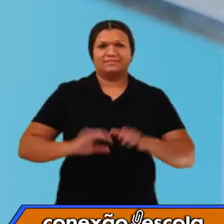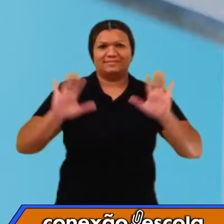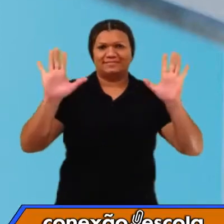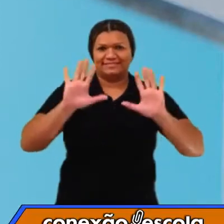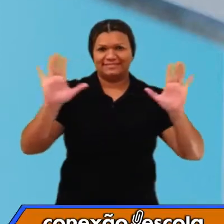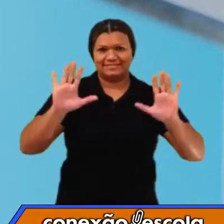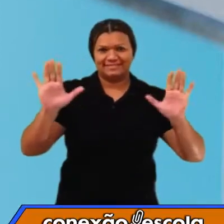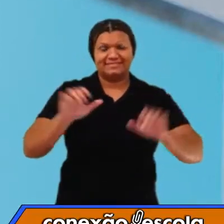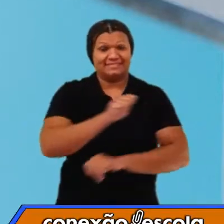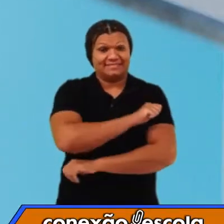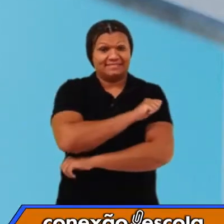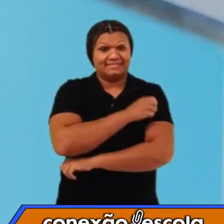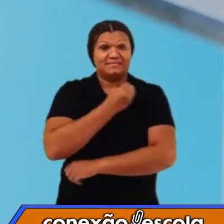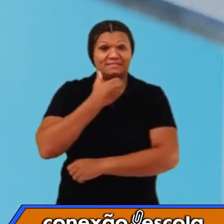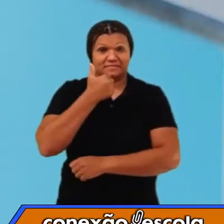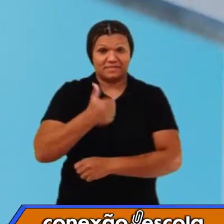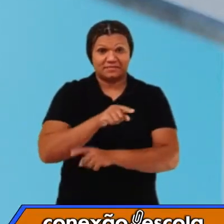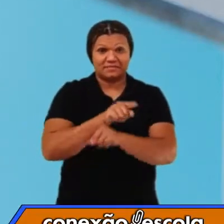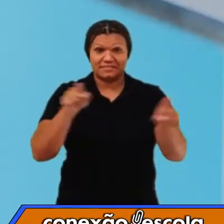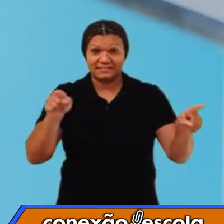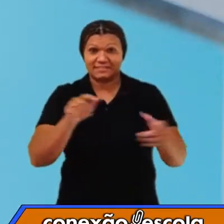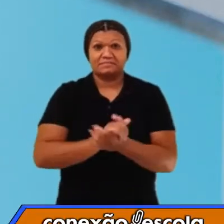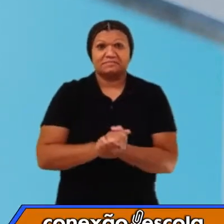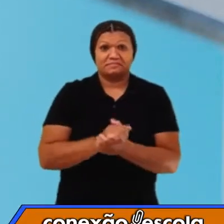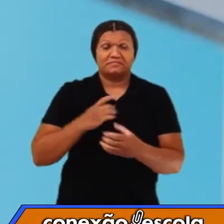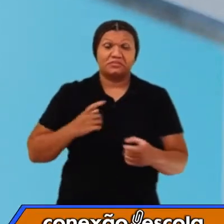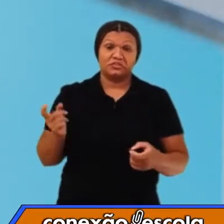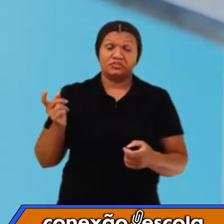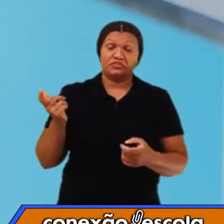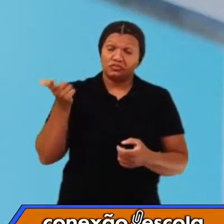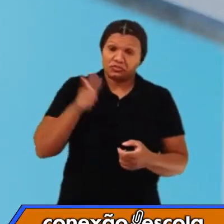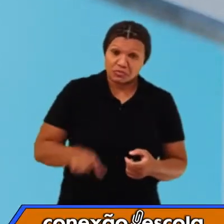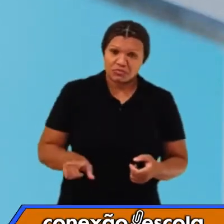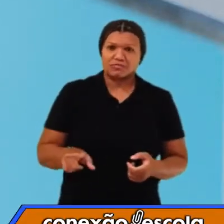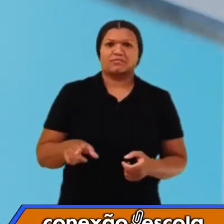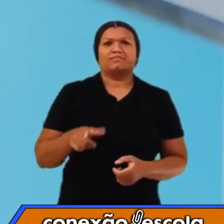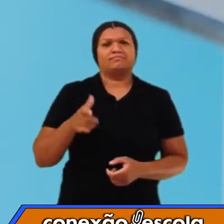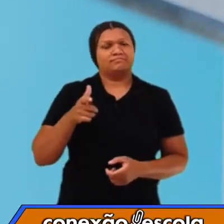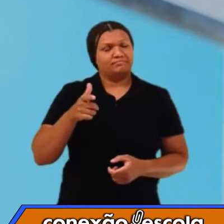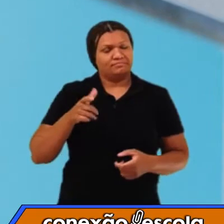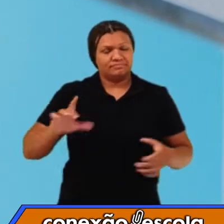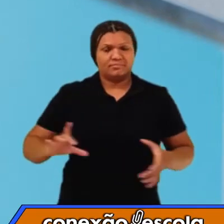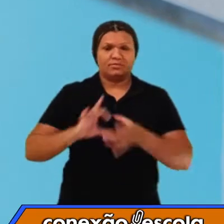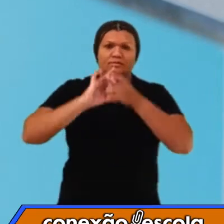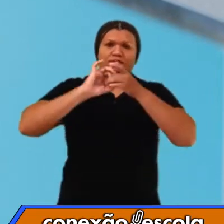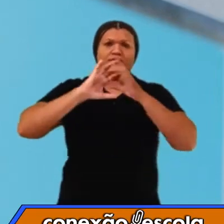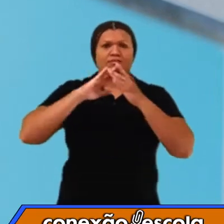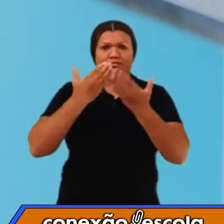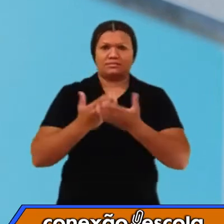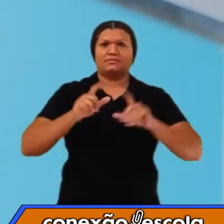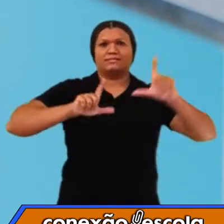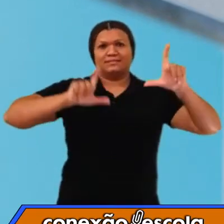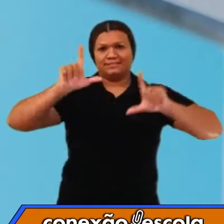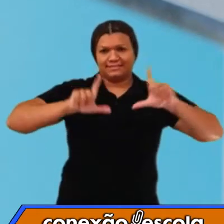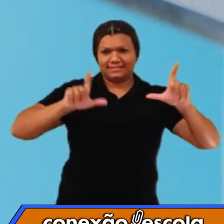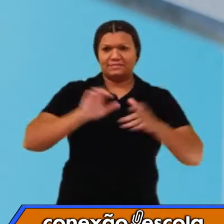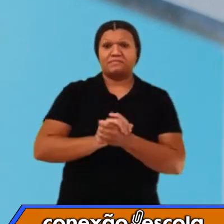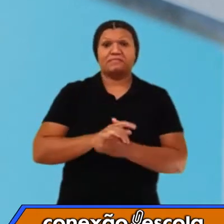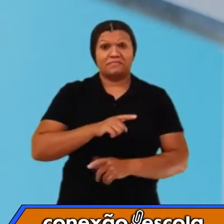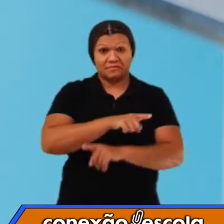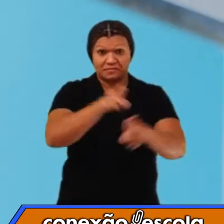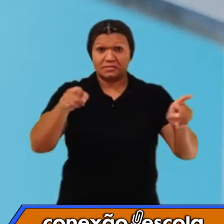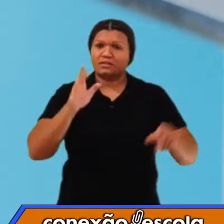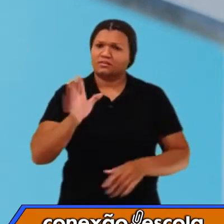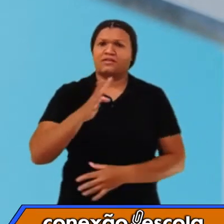Olá pessoal, tudo bem com vocês? De volta com mais um Conexão Escola TV. Vocês já